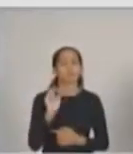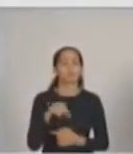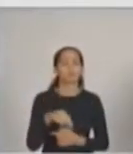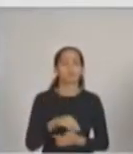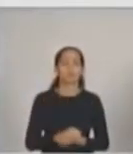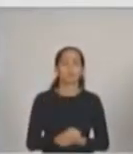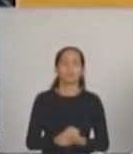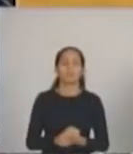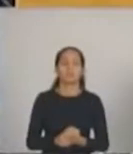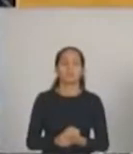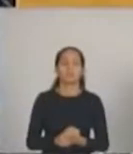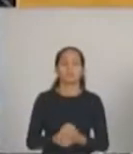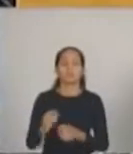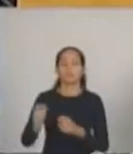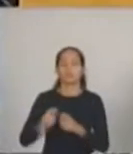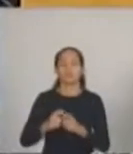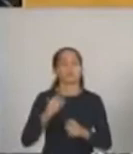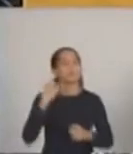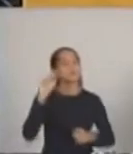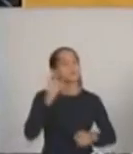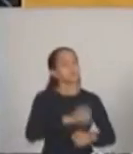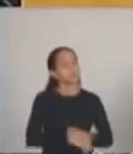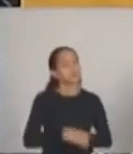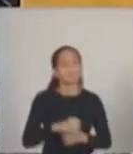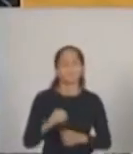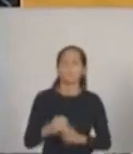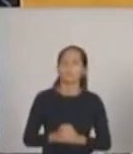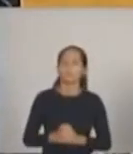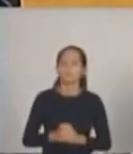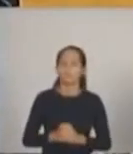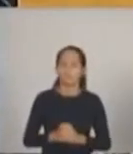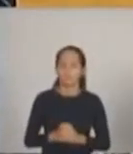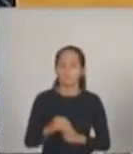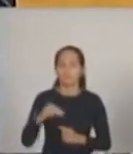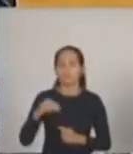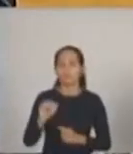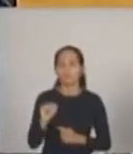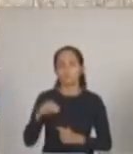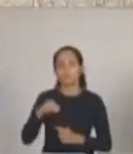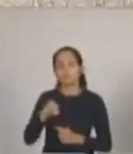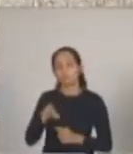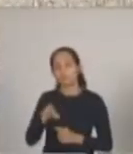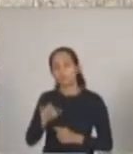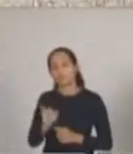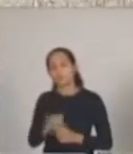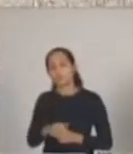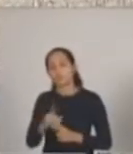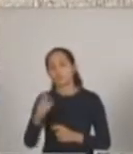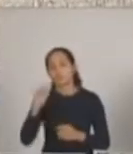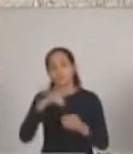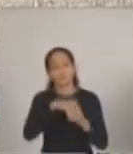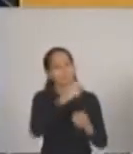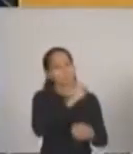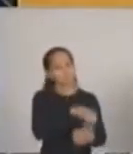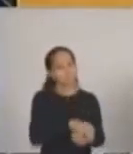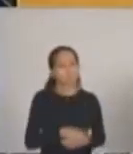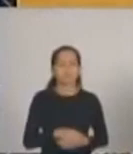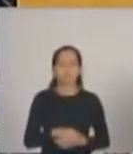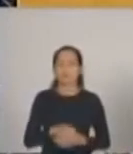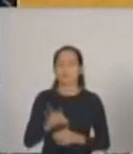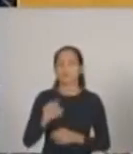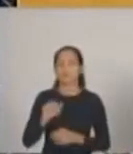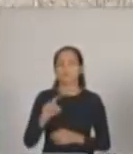Deputado doutor Emílio Voto Mameri. Sim, senhor presidente. Deputado Hudson, vota sim. Sim. Deputado Mameri. Voto sim, senhor presidente. Sim. Deputado Favato.